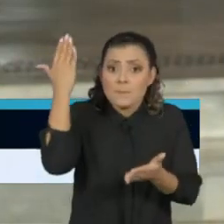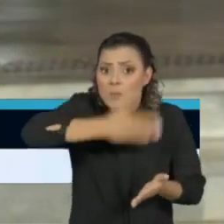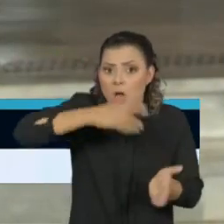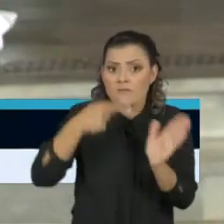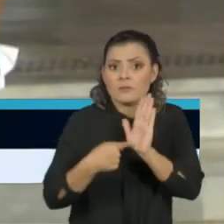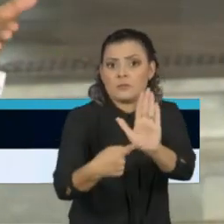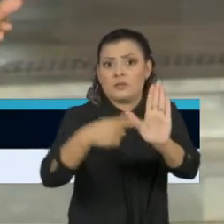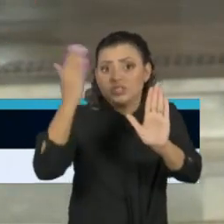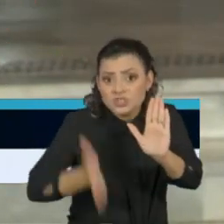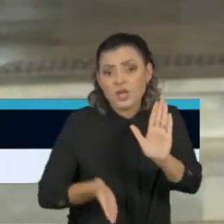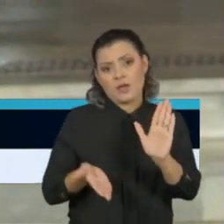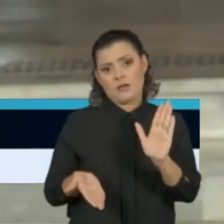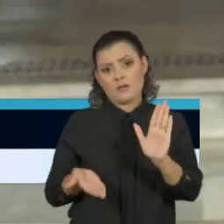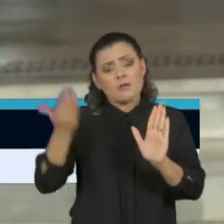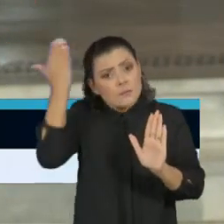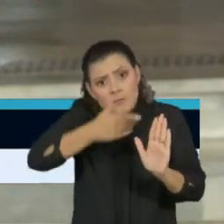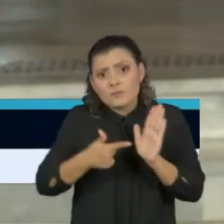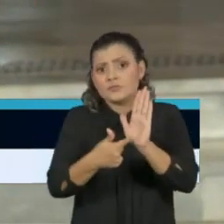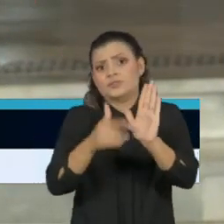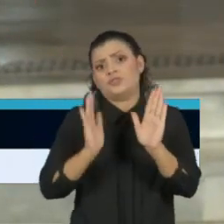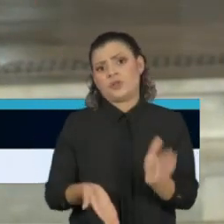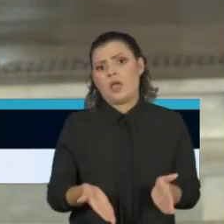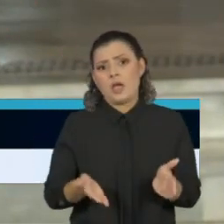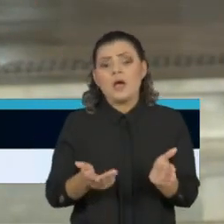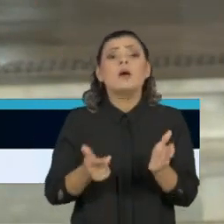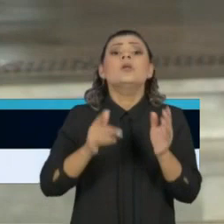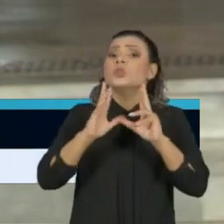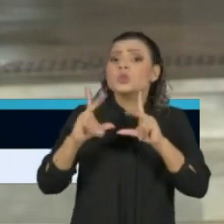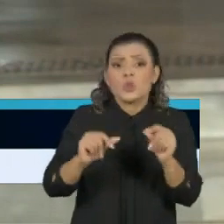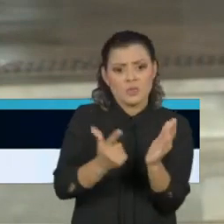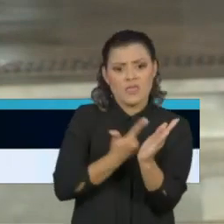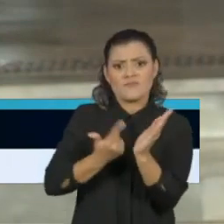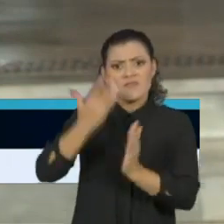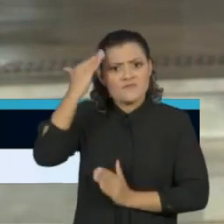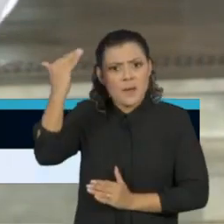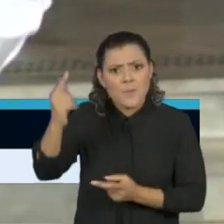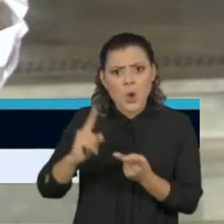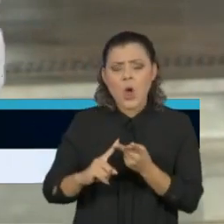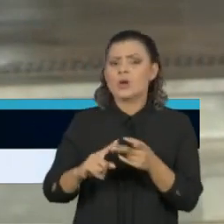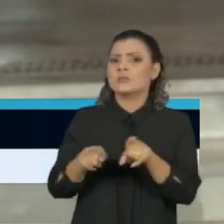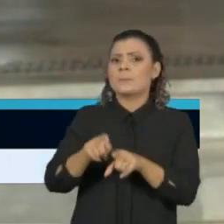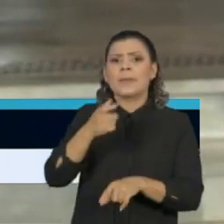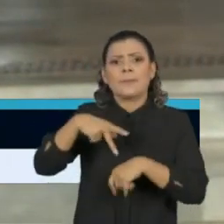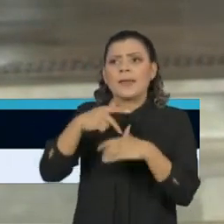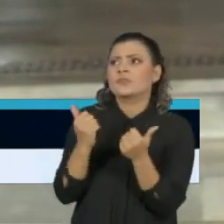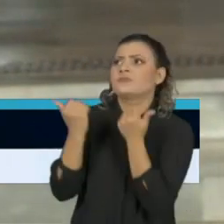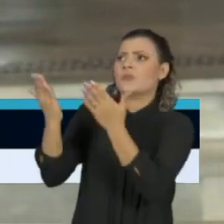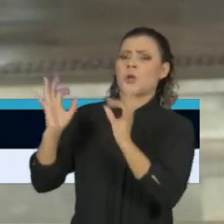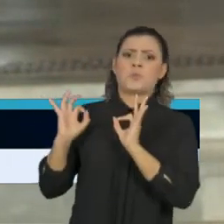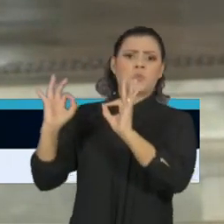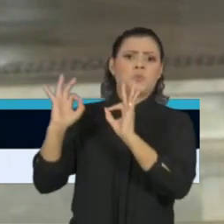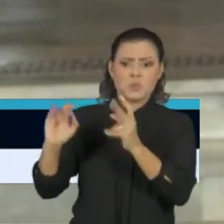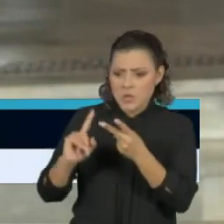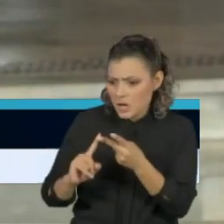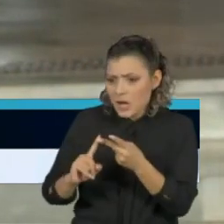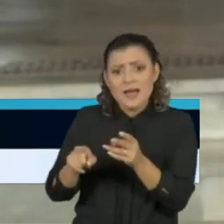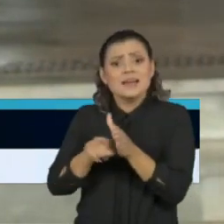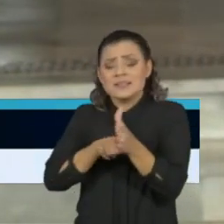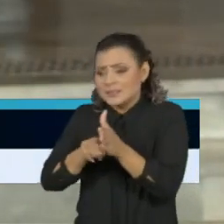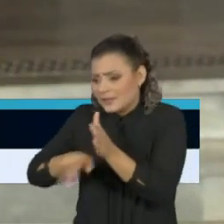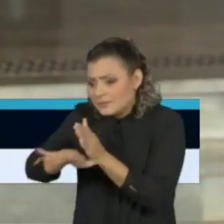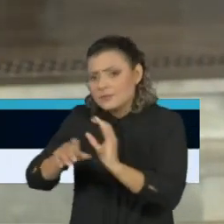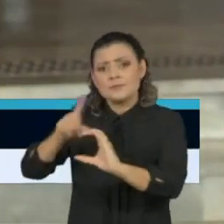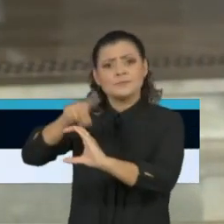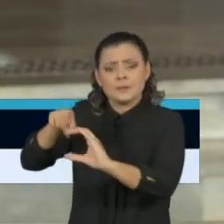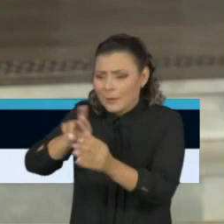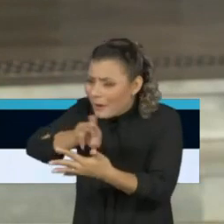científica já tem colocado isso. Revistas de renome, Lancet, New England e outras revistas e outras